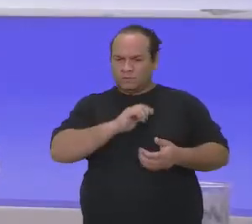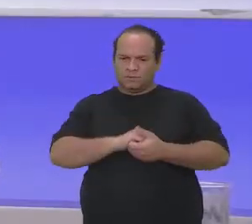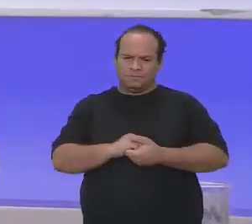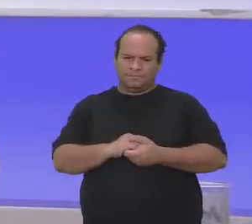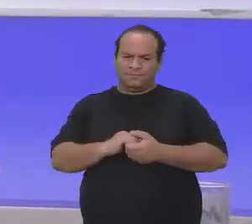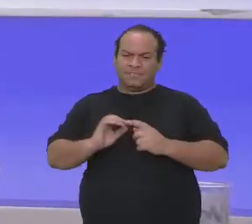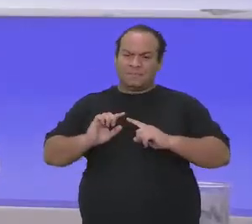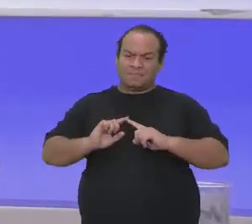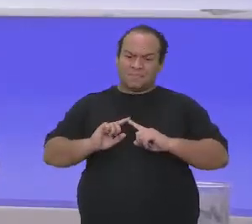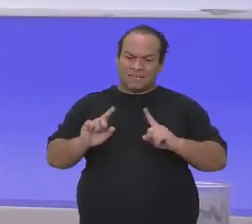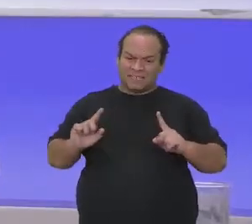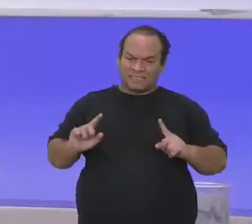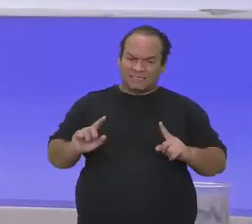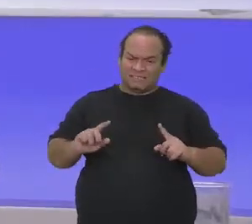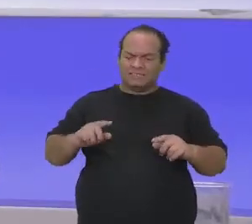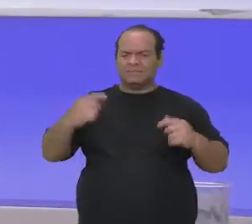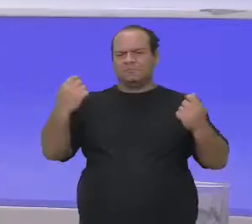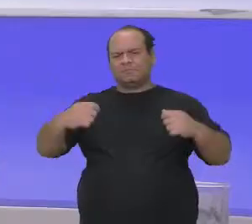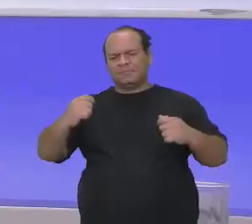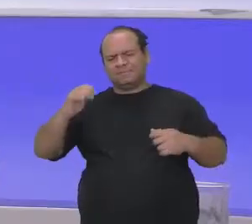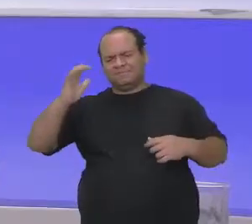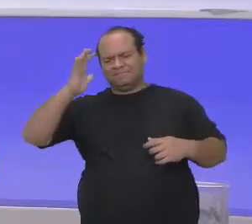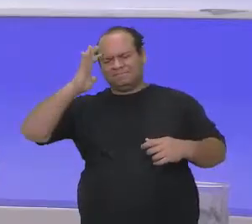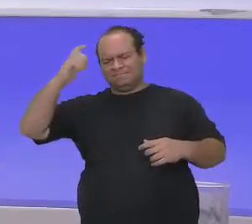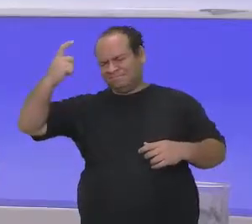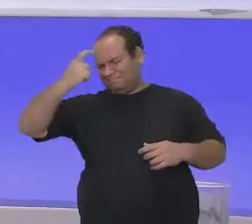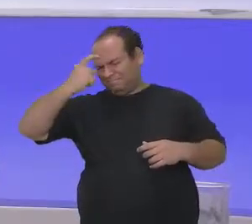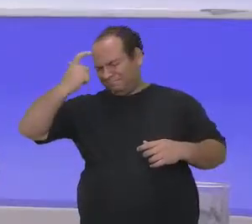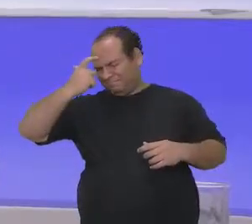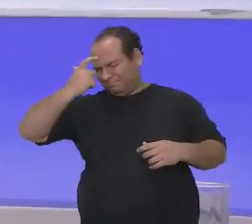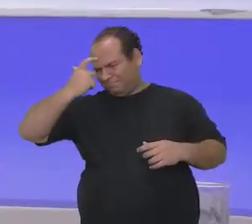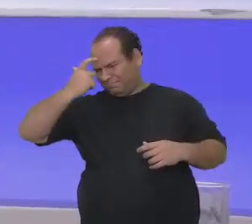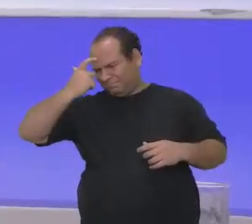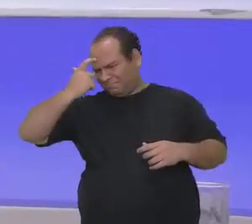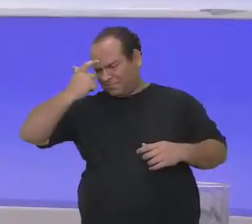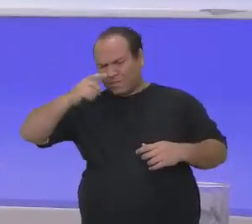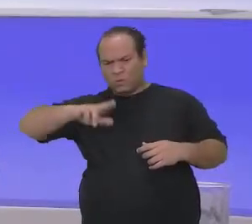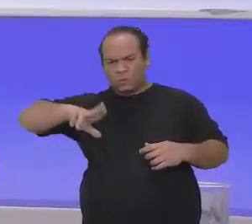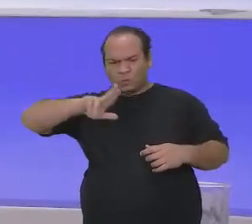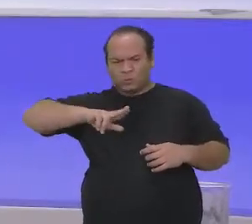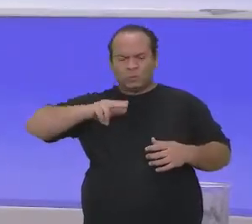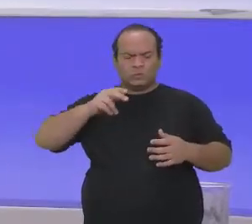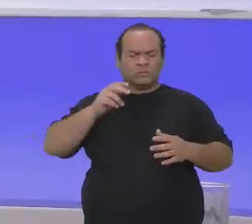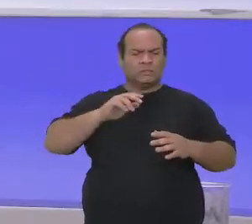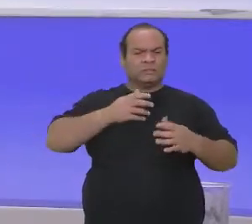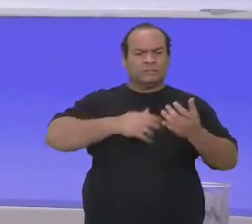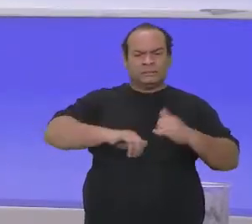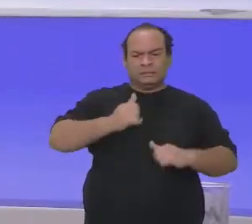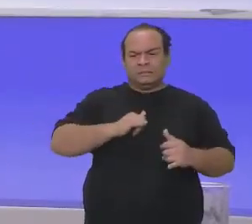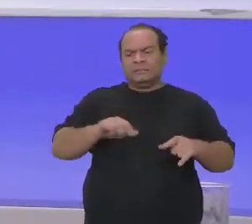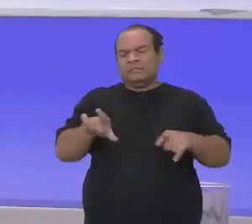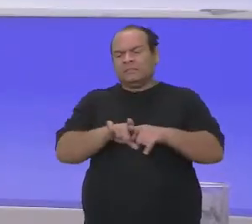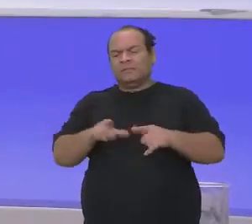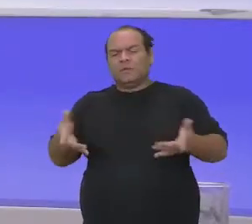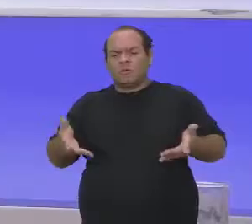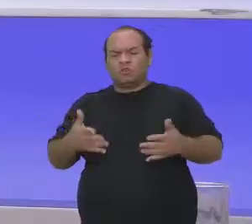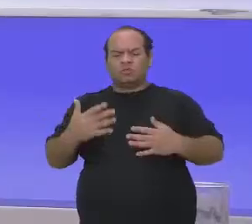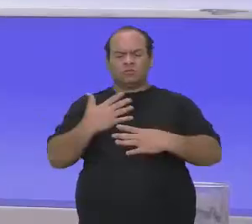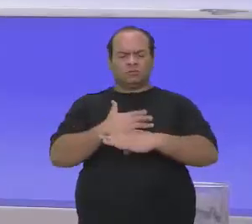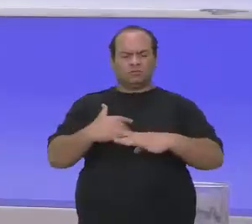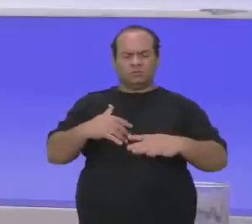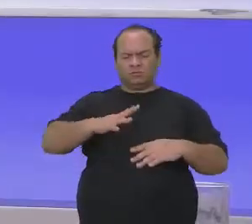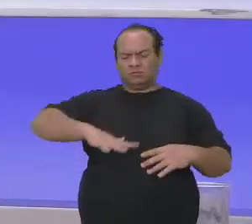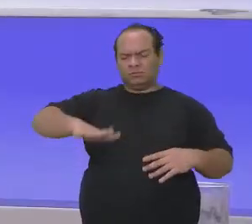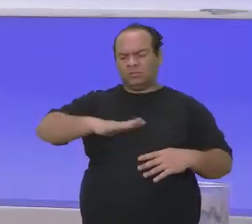e que se faz necessário repensar no uso de energias e como que a gente está como sociedade hoje, como que a gente